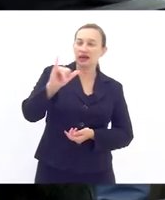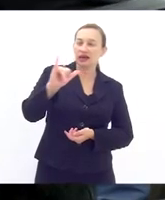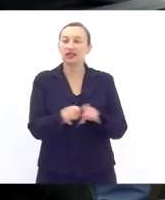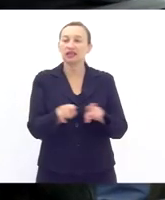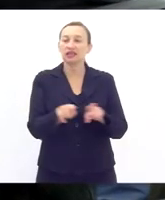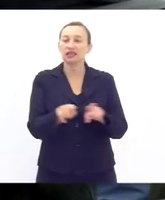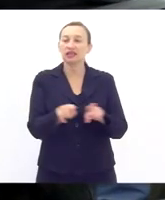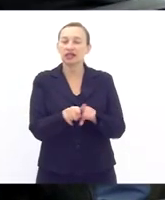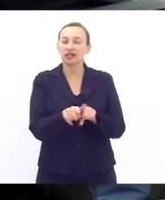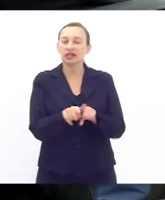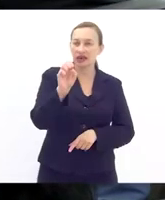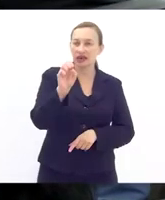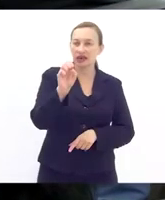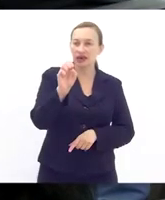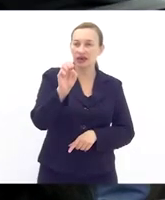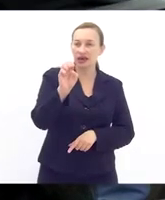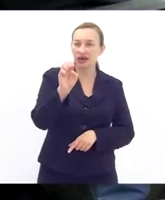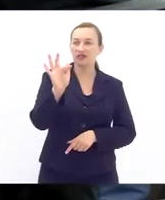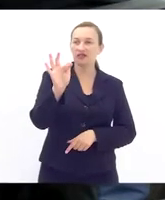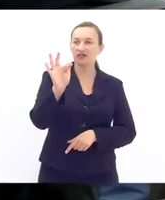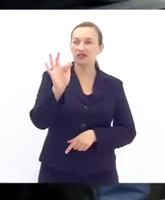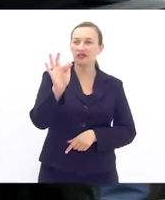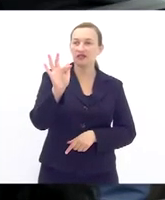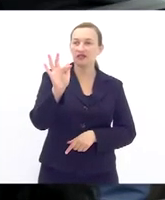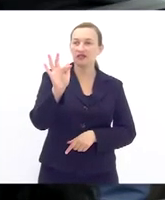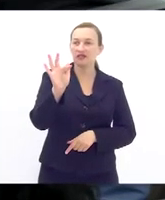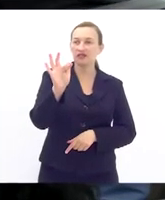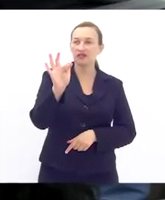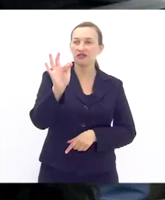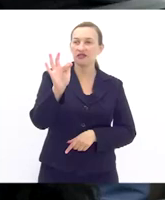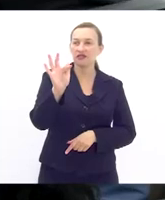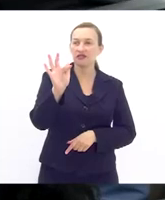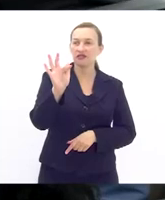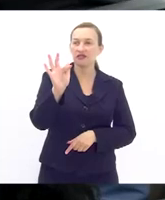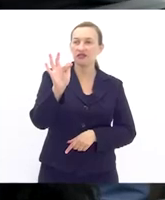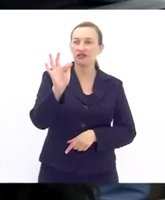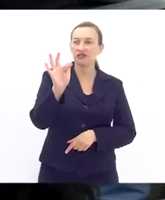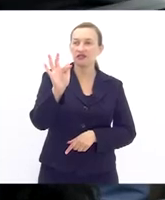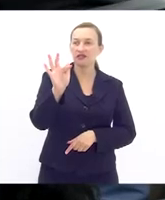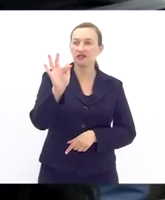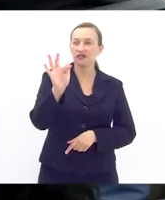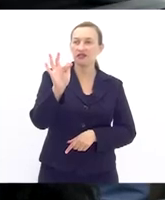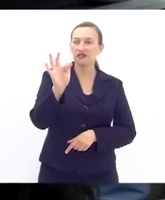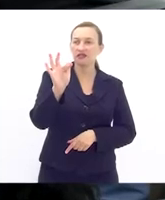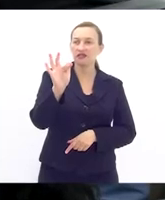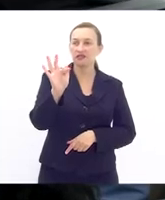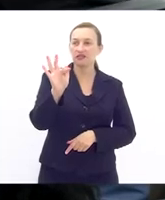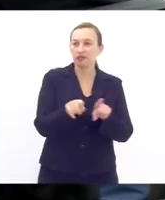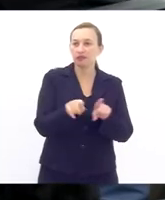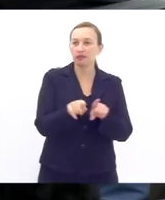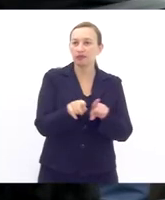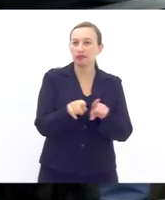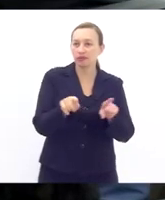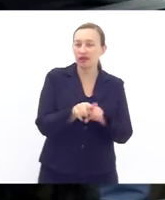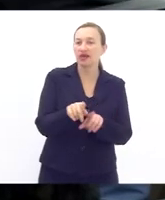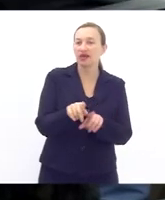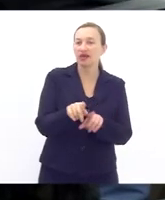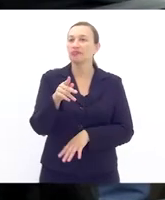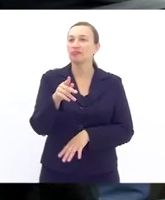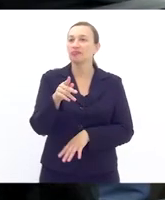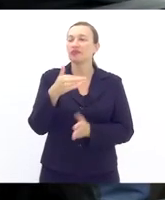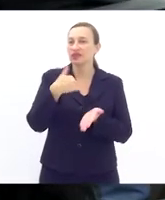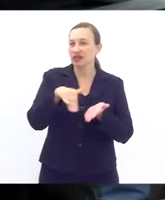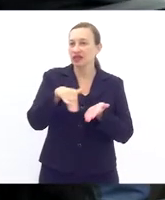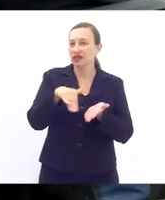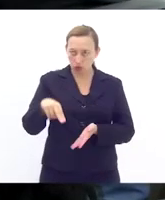perdão Stephanie da Sefaz E também o nosso secretário Nelson Rocha da Seplag também